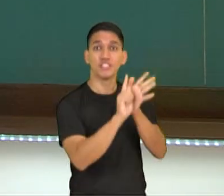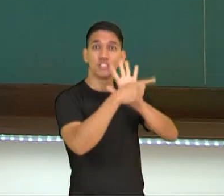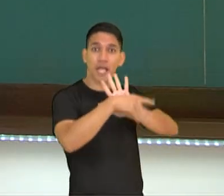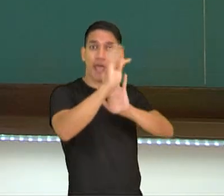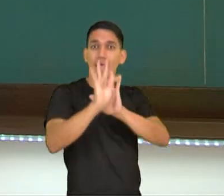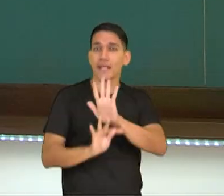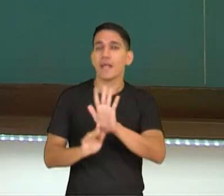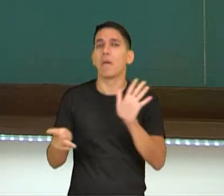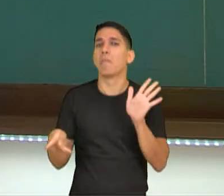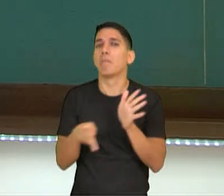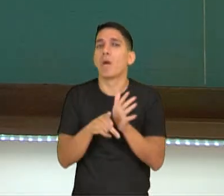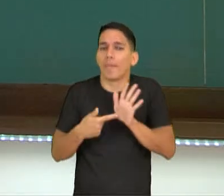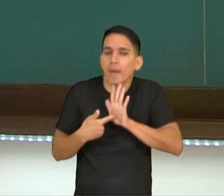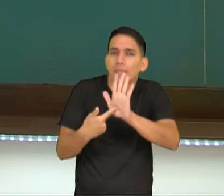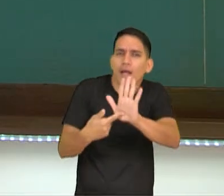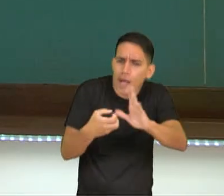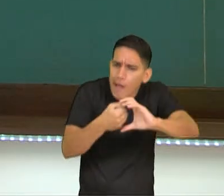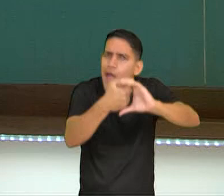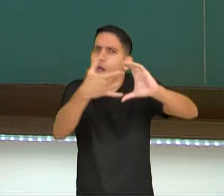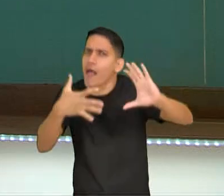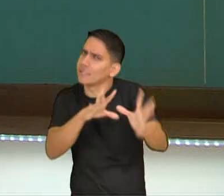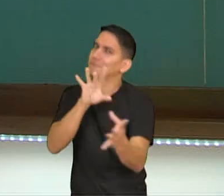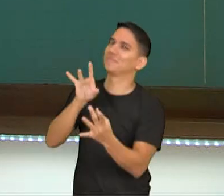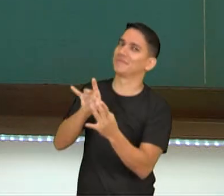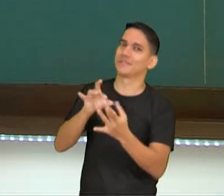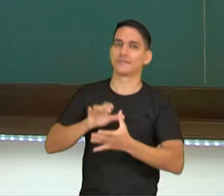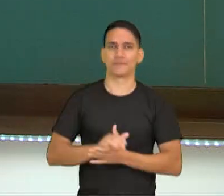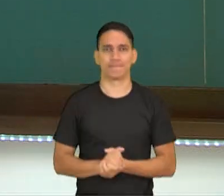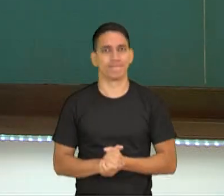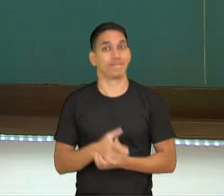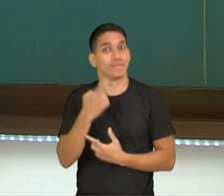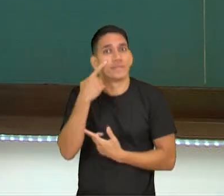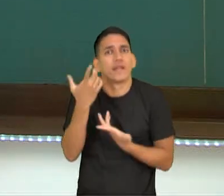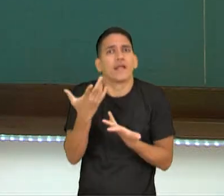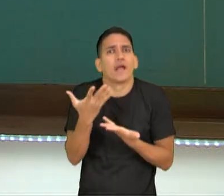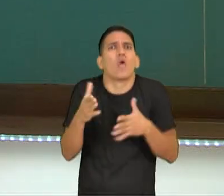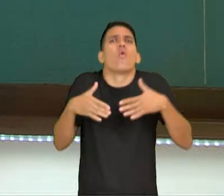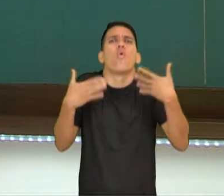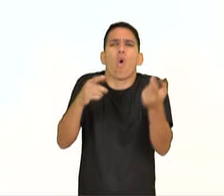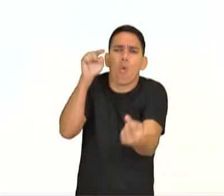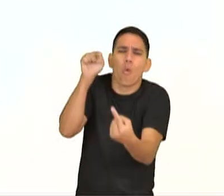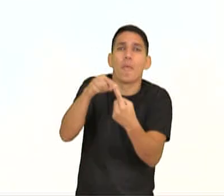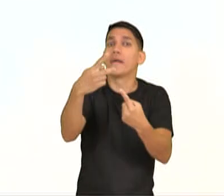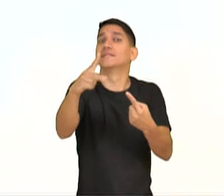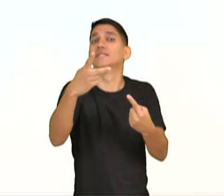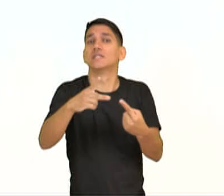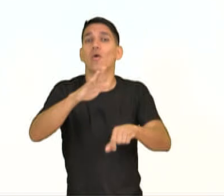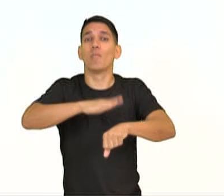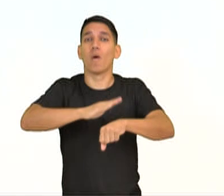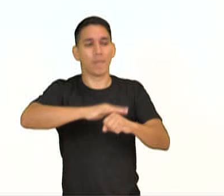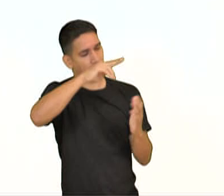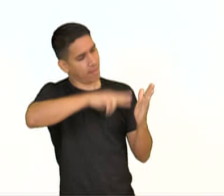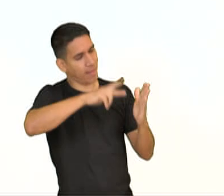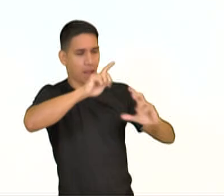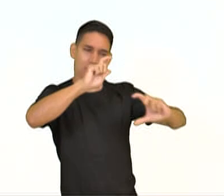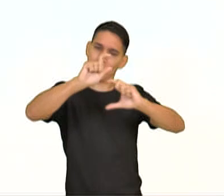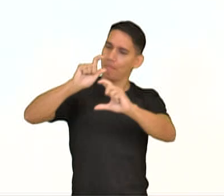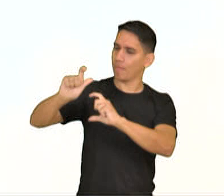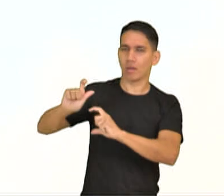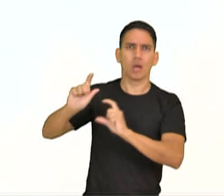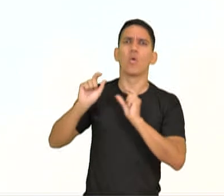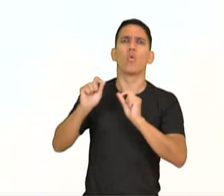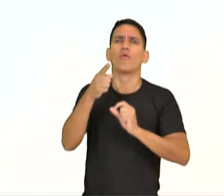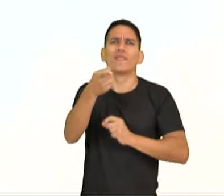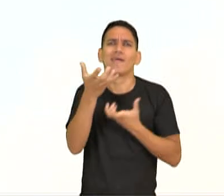que apresenta algumas características específicas. Qual é o seu objetivo ao ler uma história em quadrinhos? O